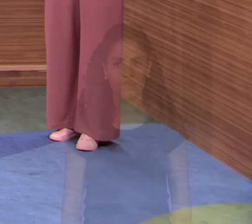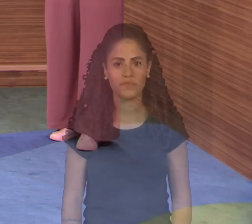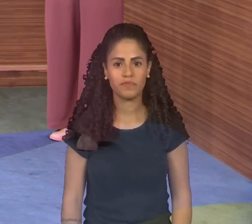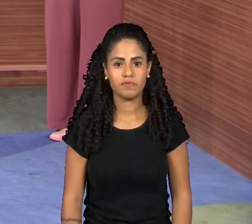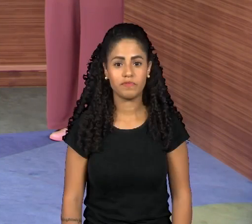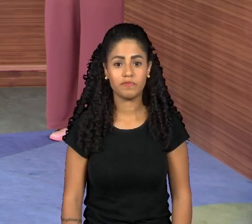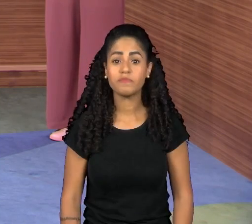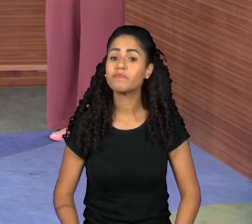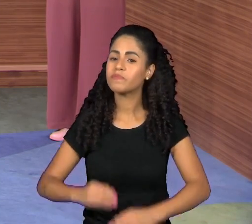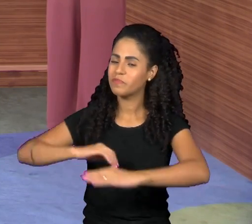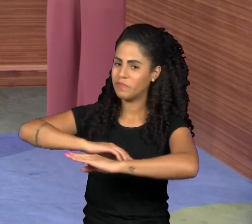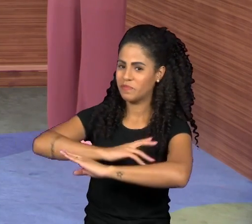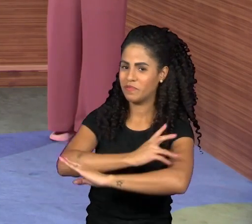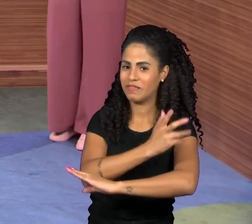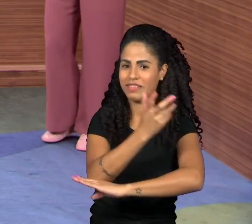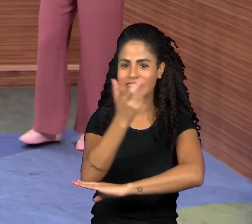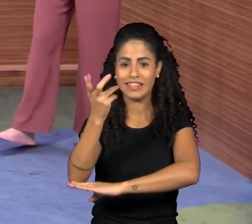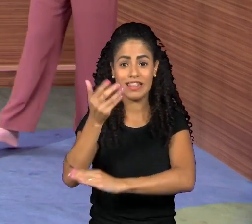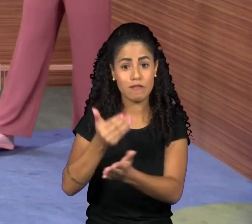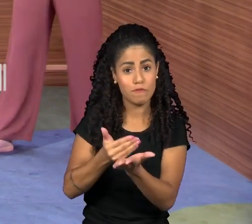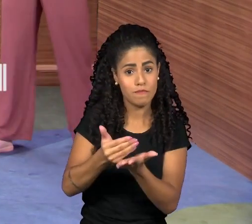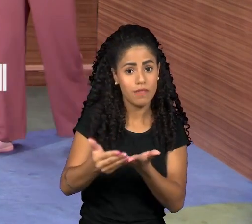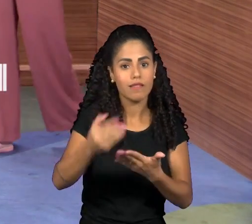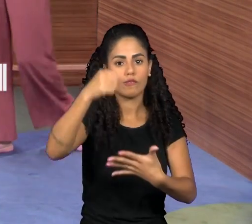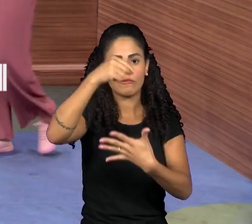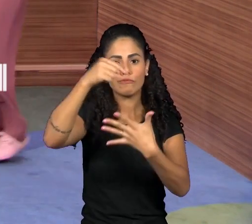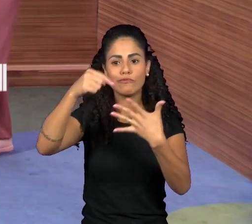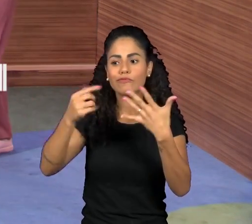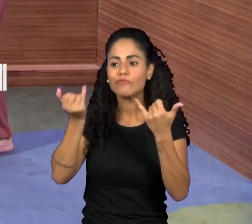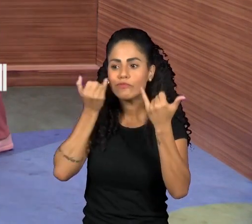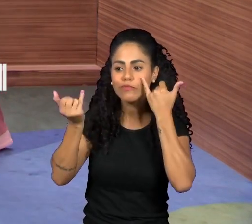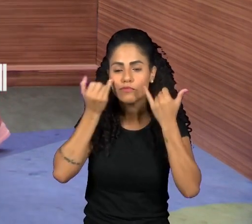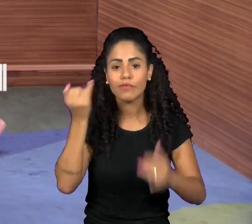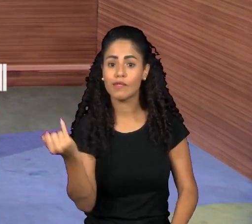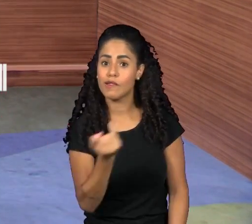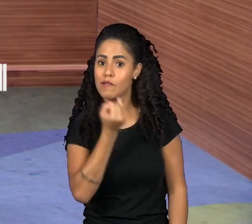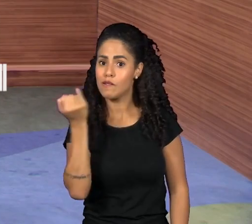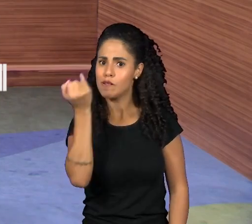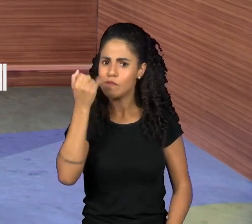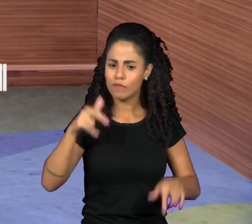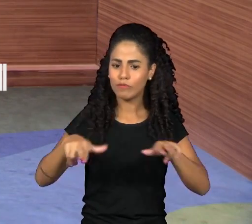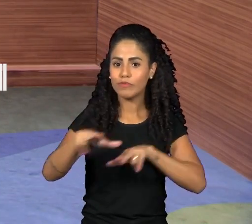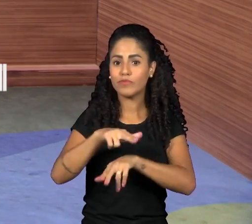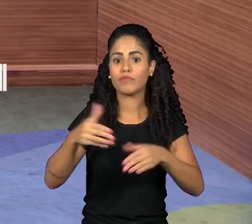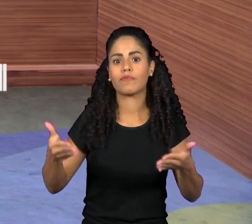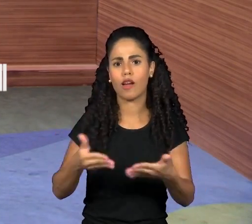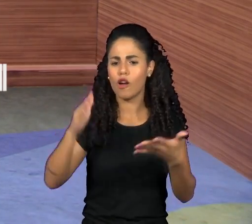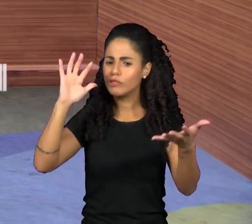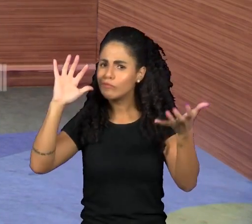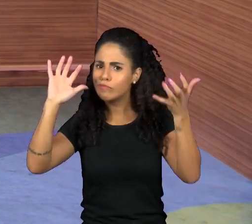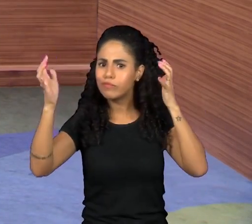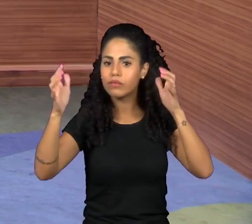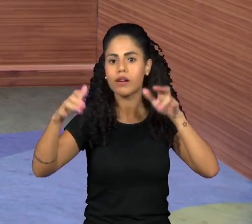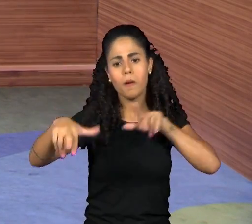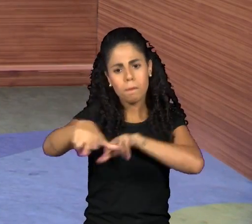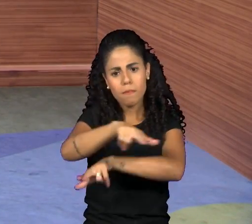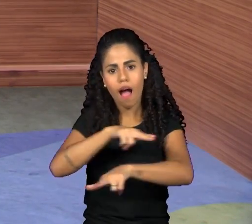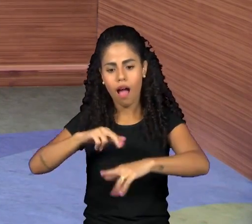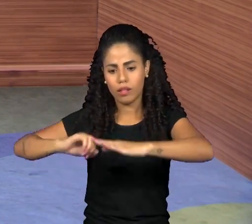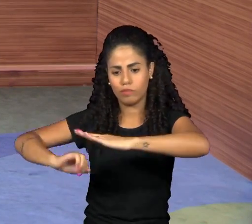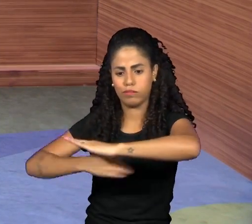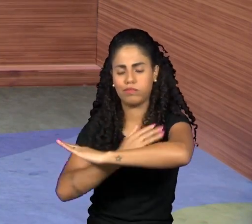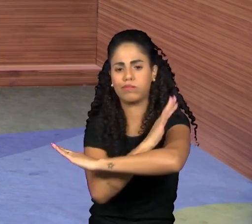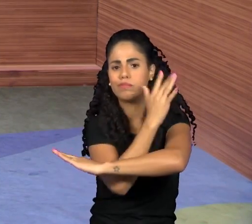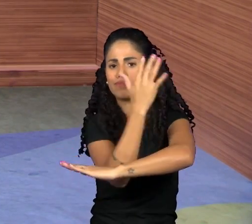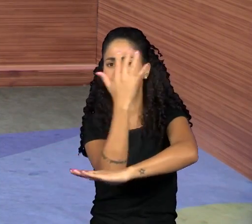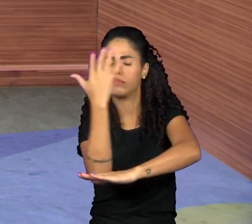Está no ar o Repórter Eco, com temas socioambientais da atualidade, crise climática, biodiversidade ameaçada